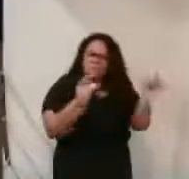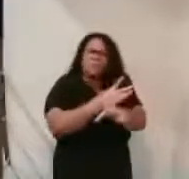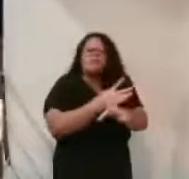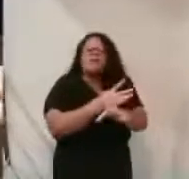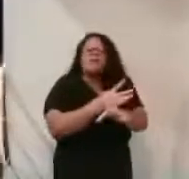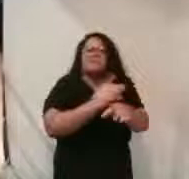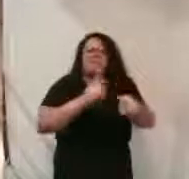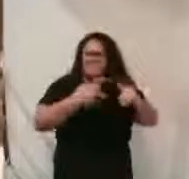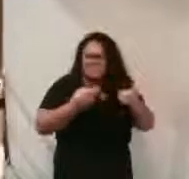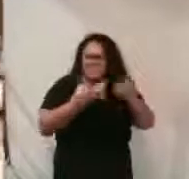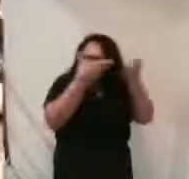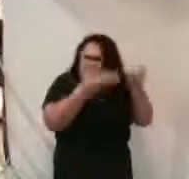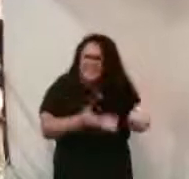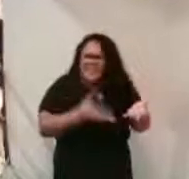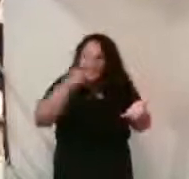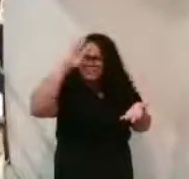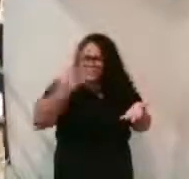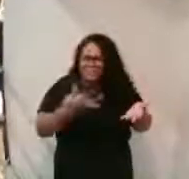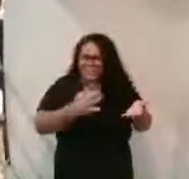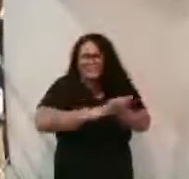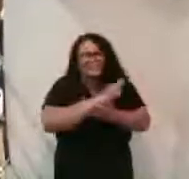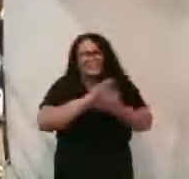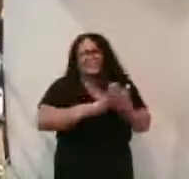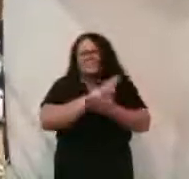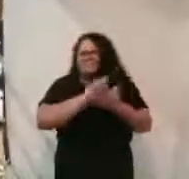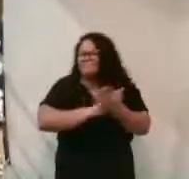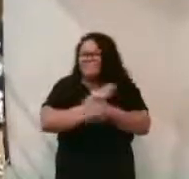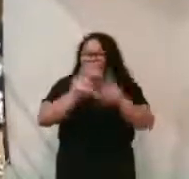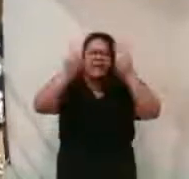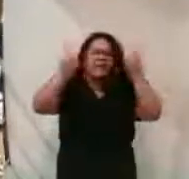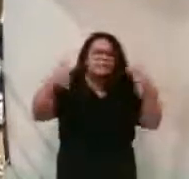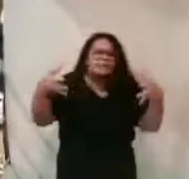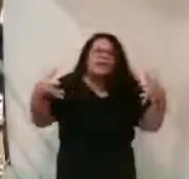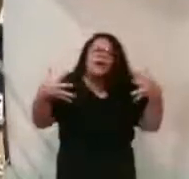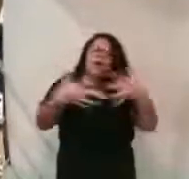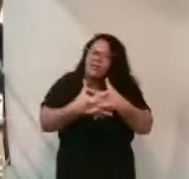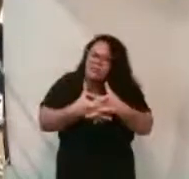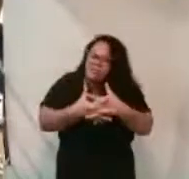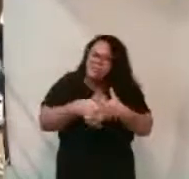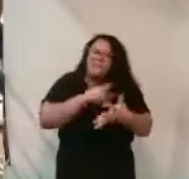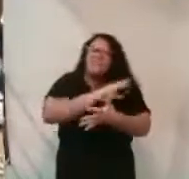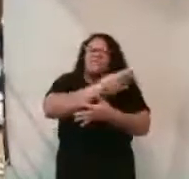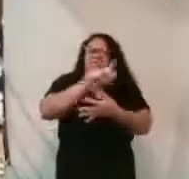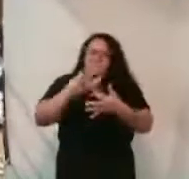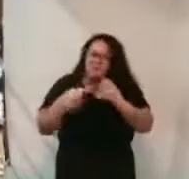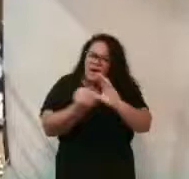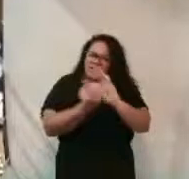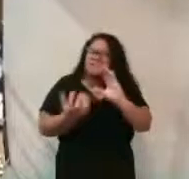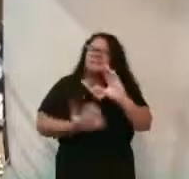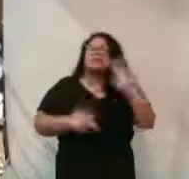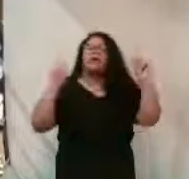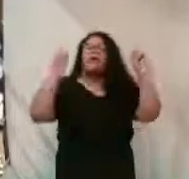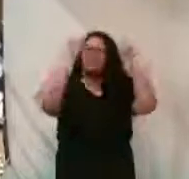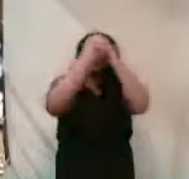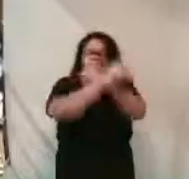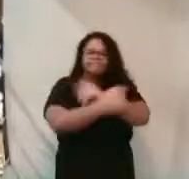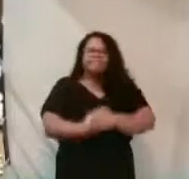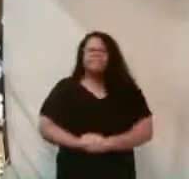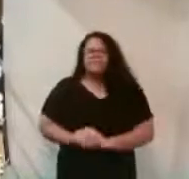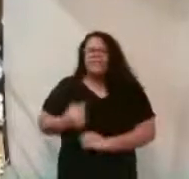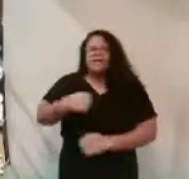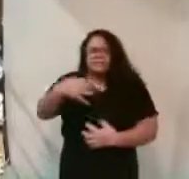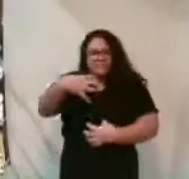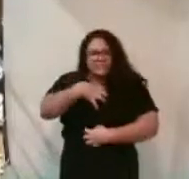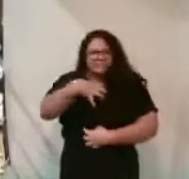mínima resolutividade. É um tema muito complexo. E eu senti, Cristiano, a